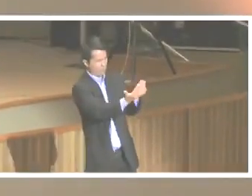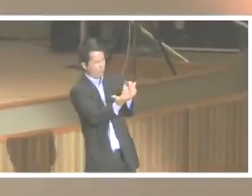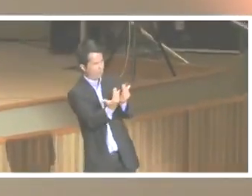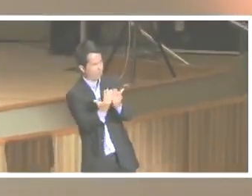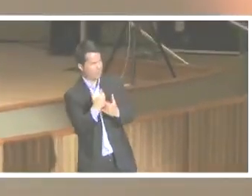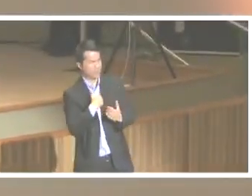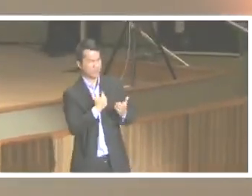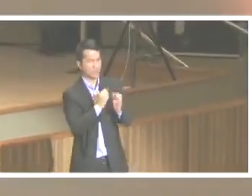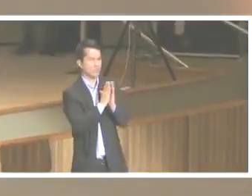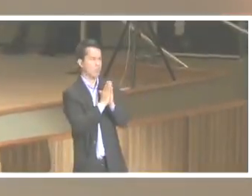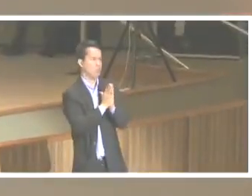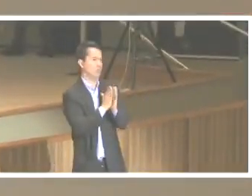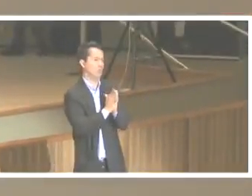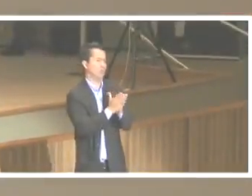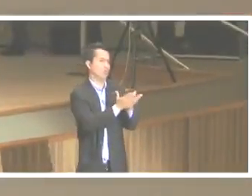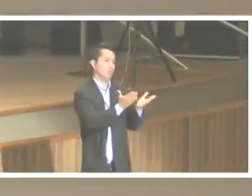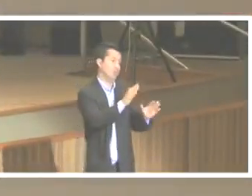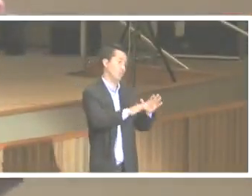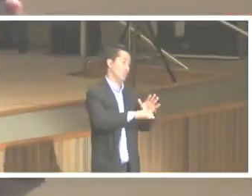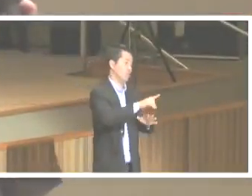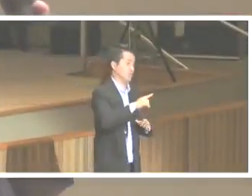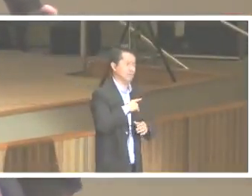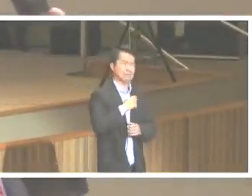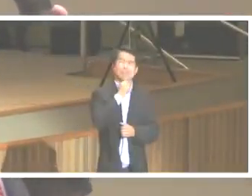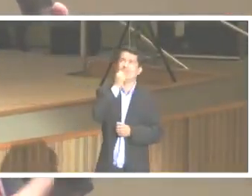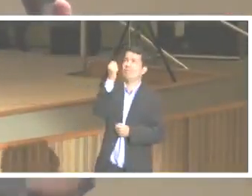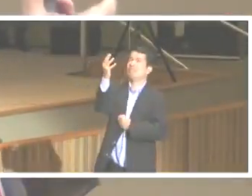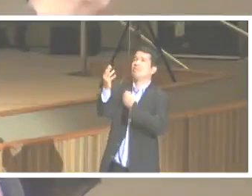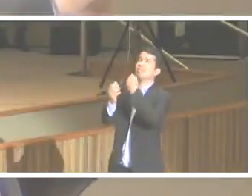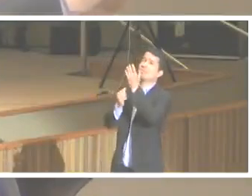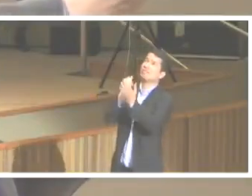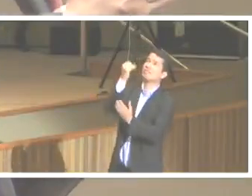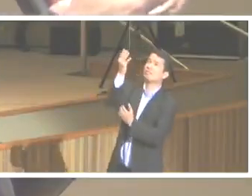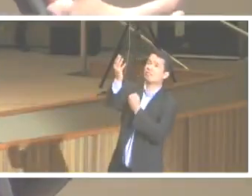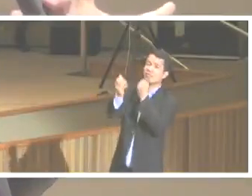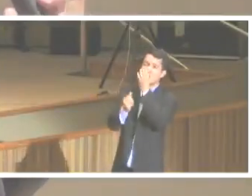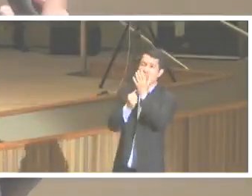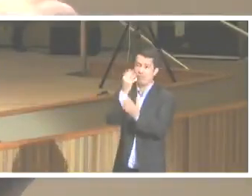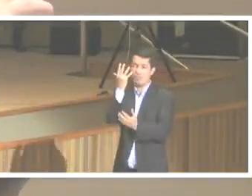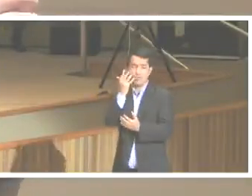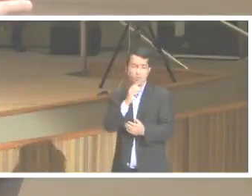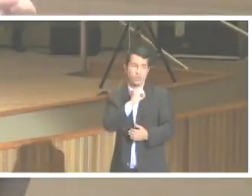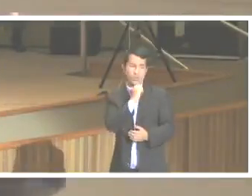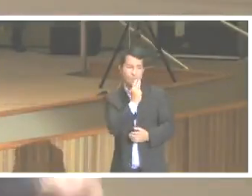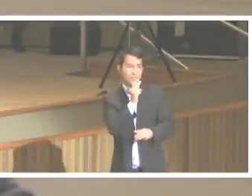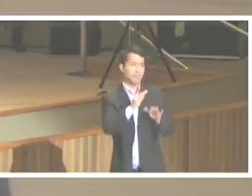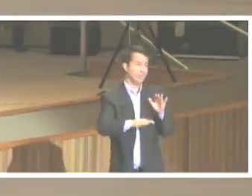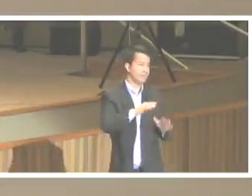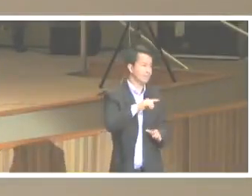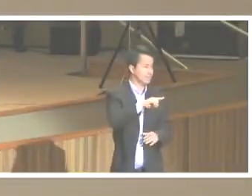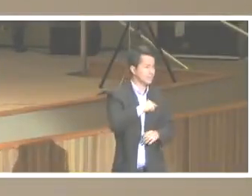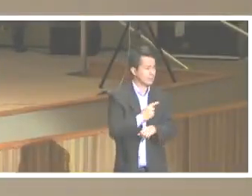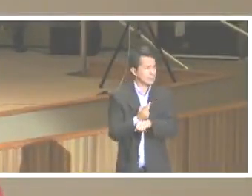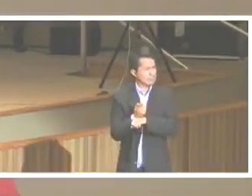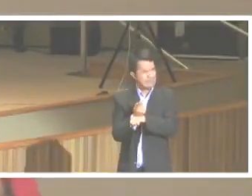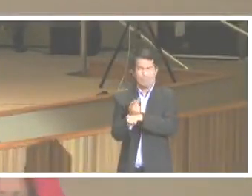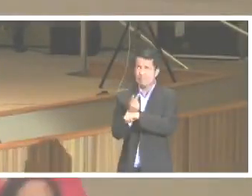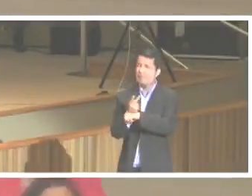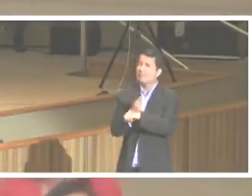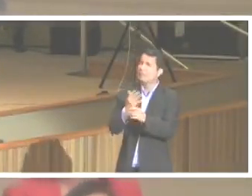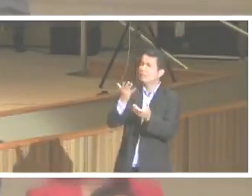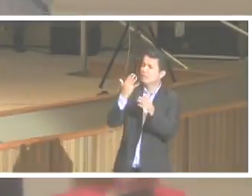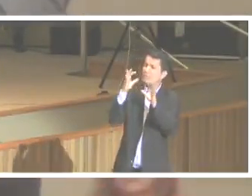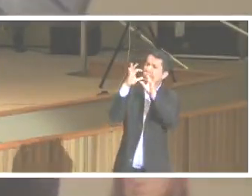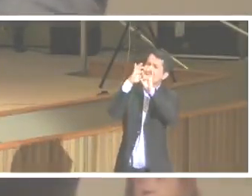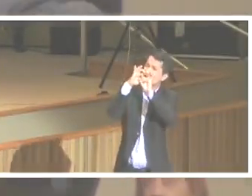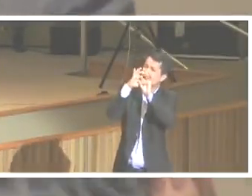às vezes é uma confissão às vezes é uma busca intensa quero ser sócio